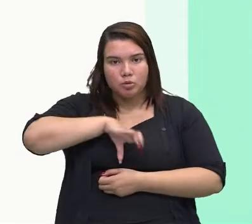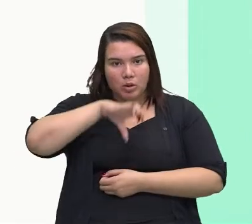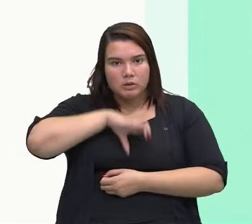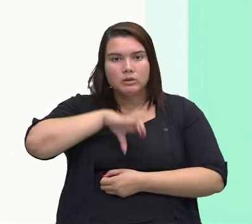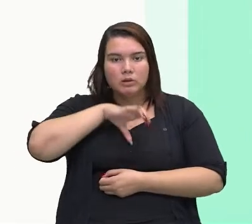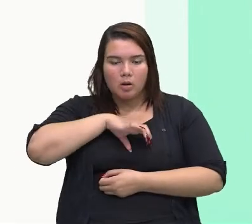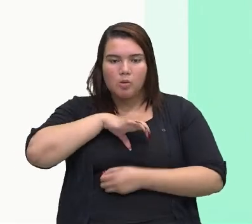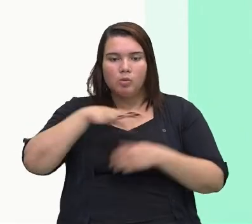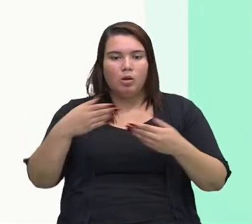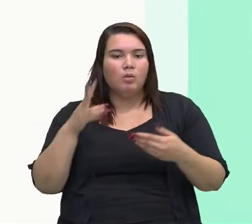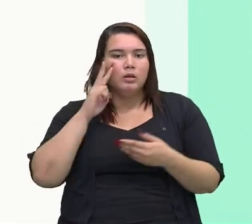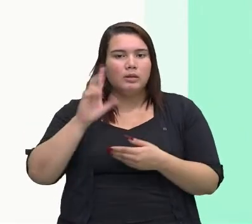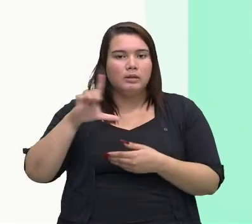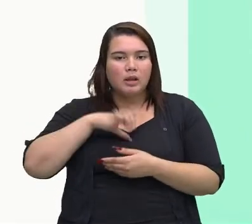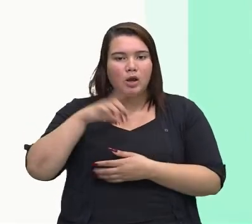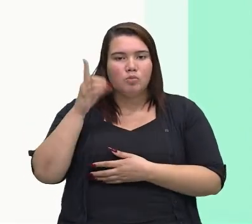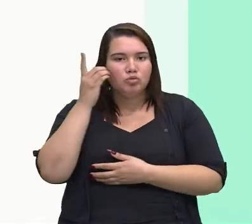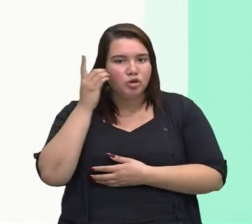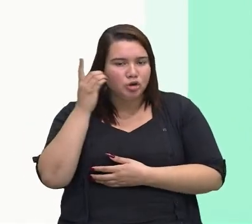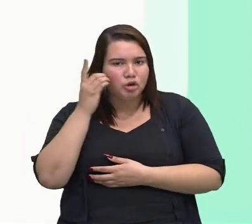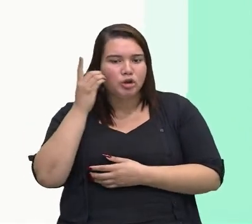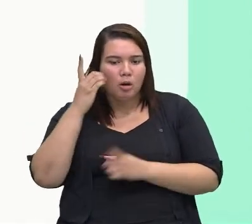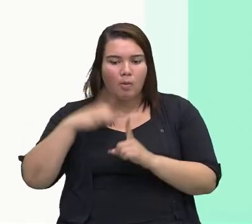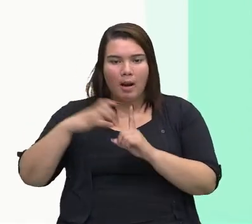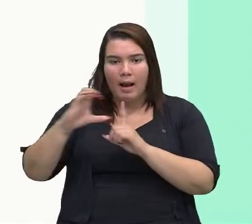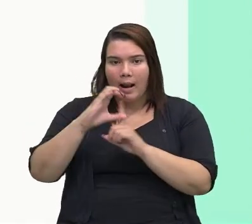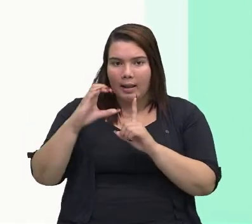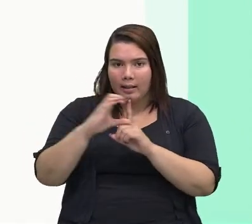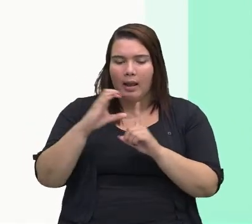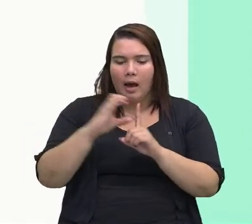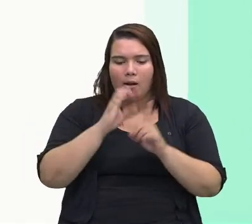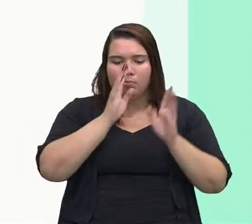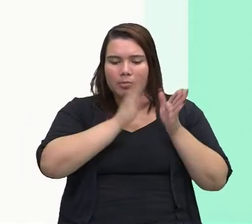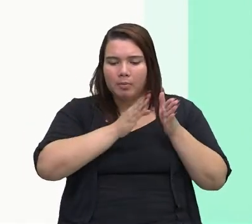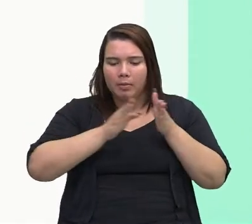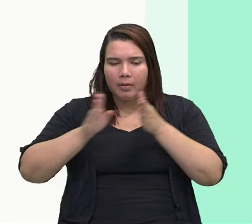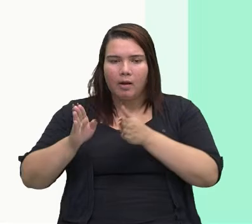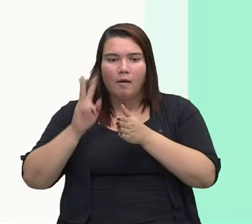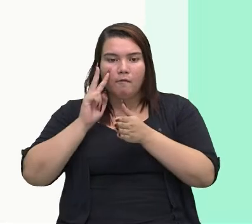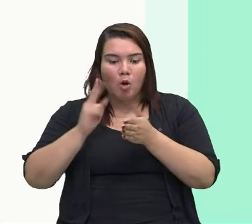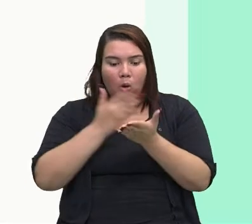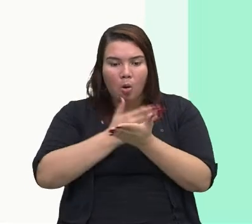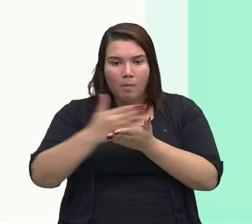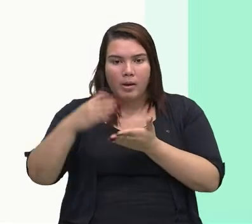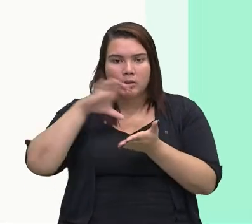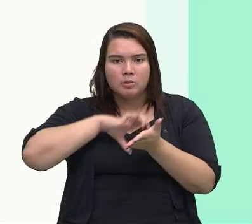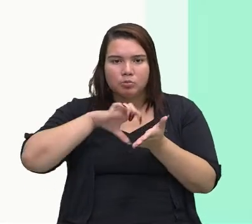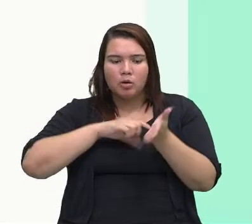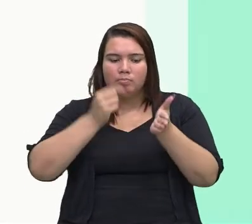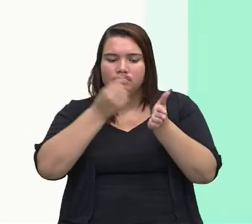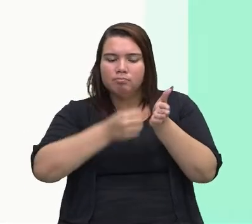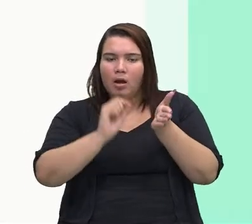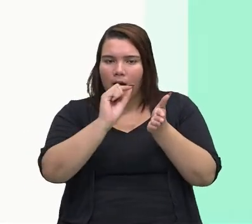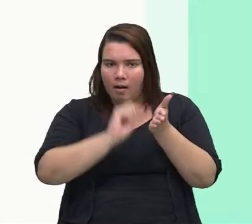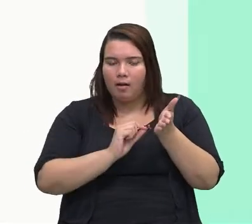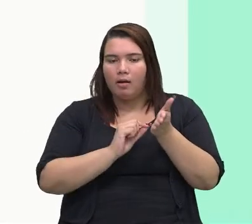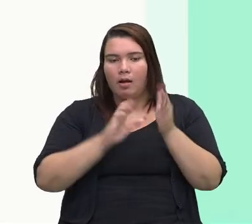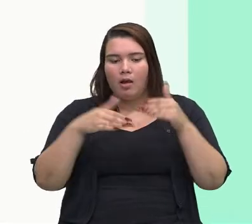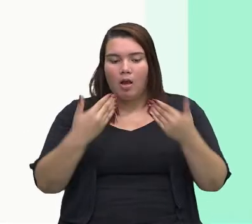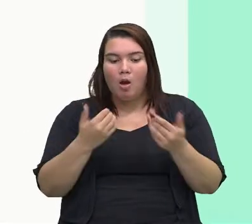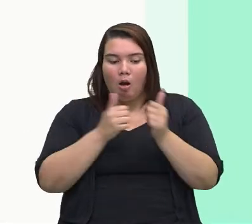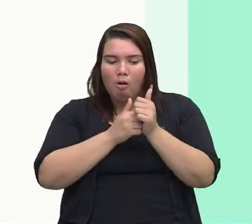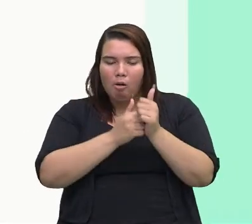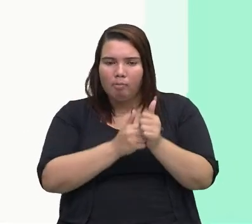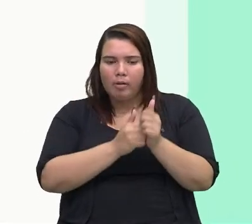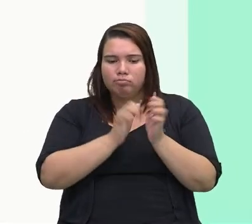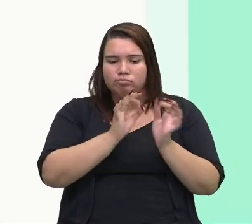ali um calendário e vai começar a marcar a partir do momento que acontece ali a menstruação. Então, ela vai precisar acompanhar todo o